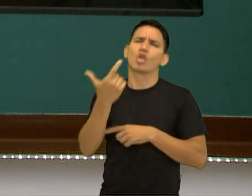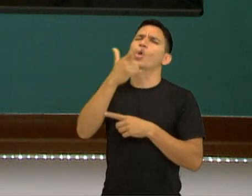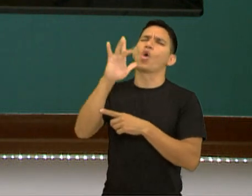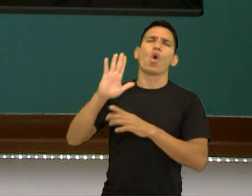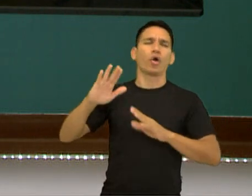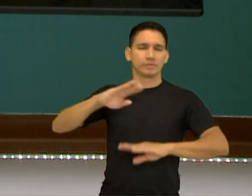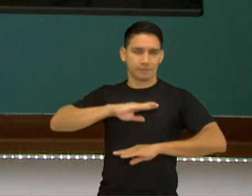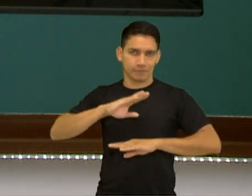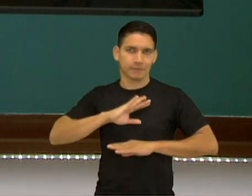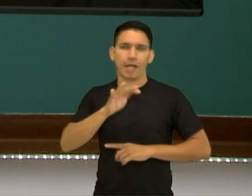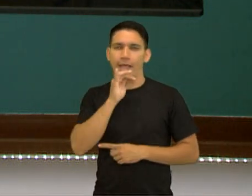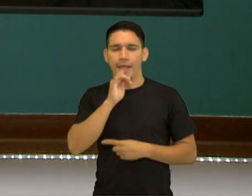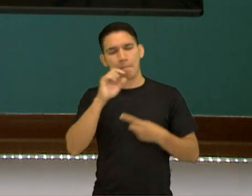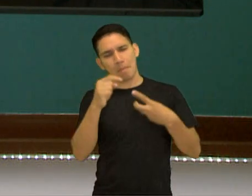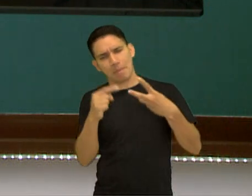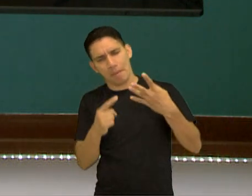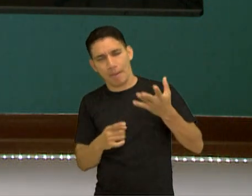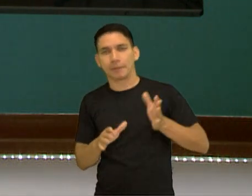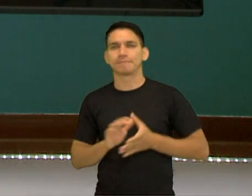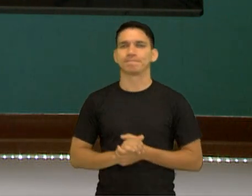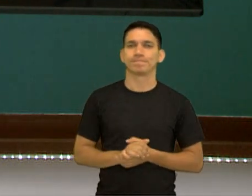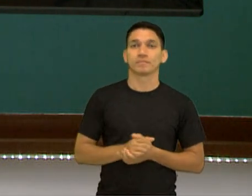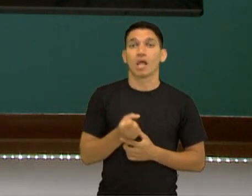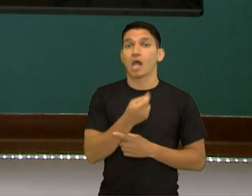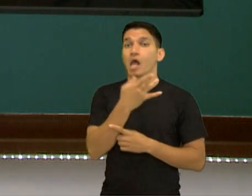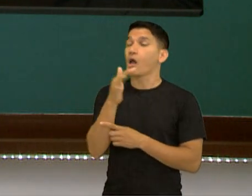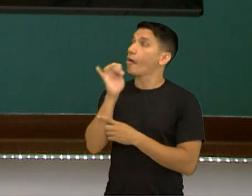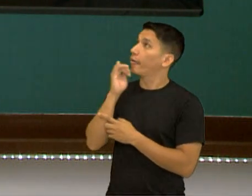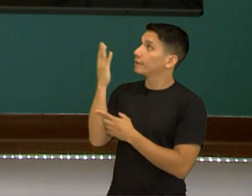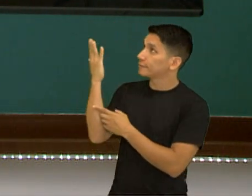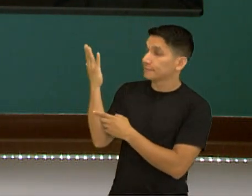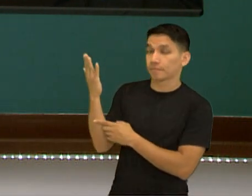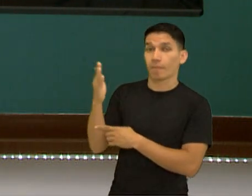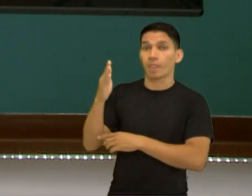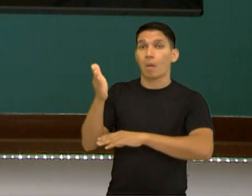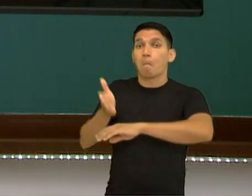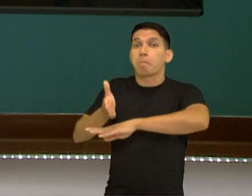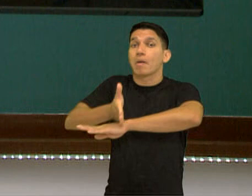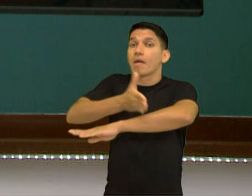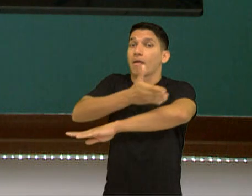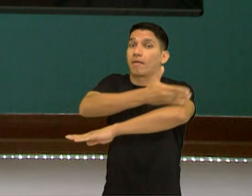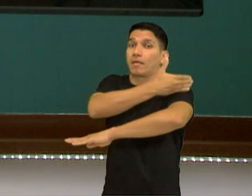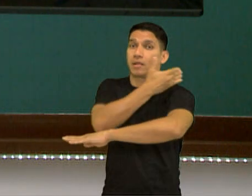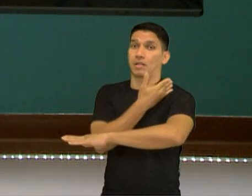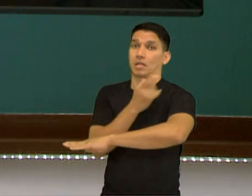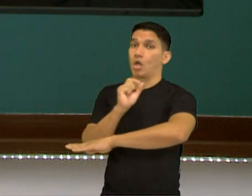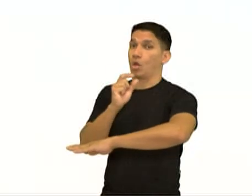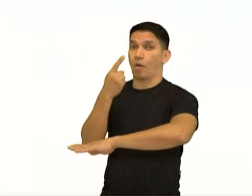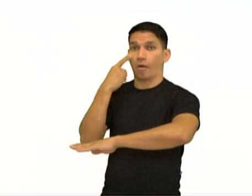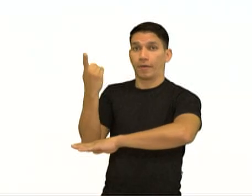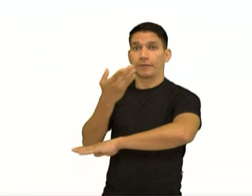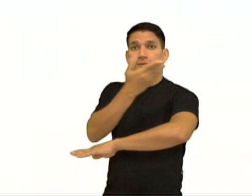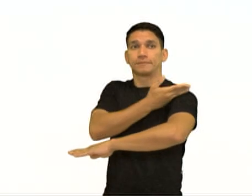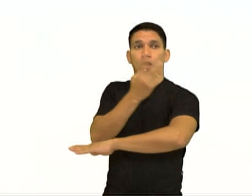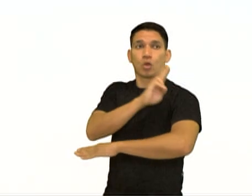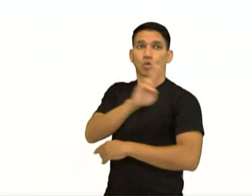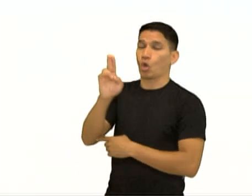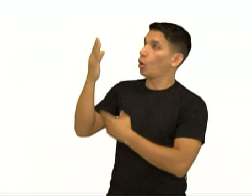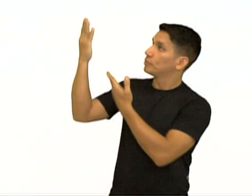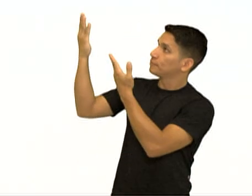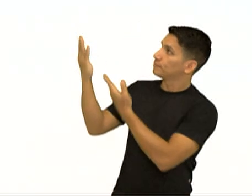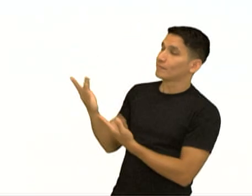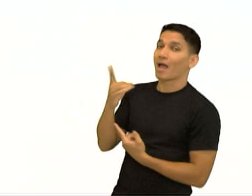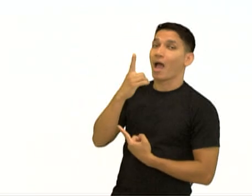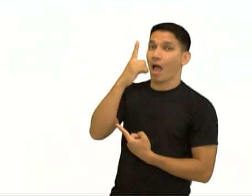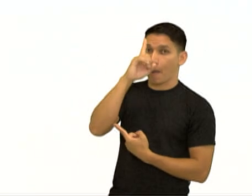como exemplos. E aqui, exemplos das eras geológicas. Período pré-cambriano,